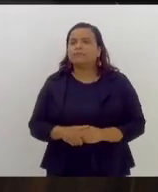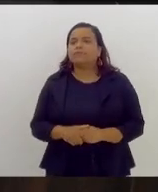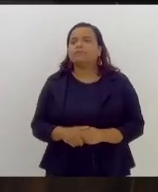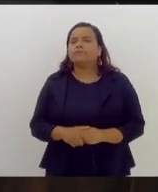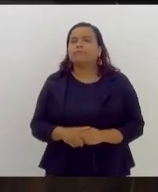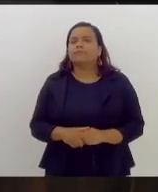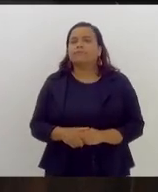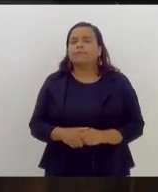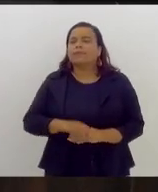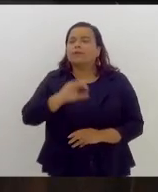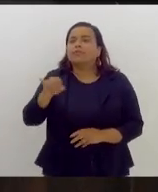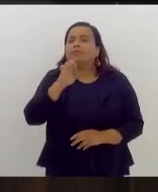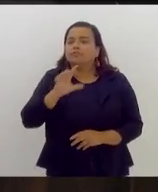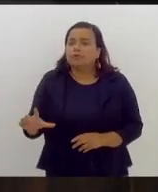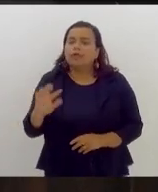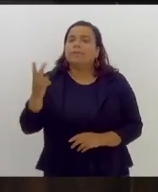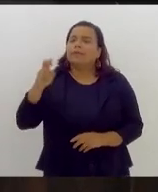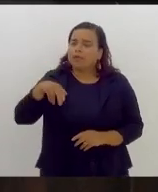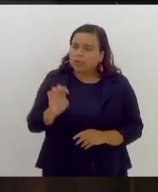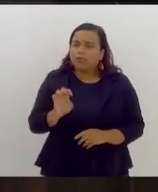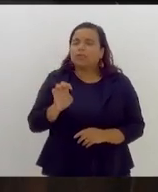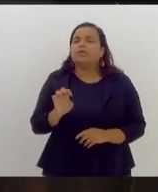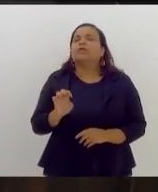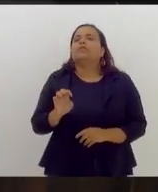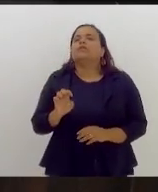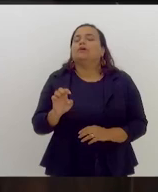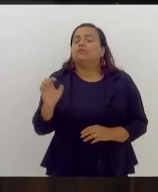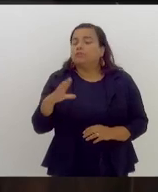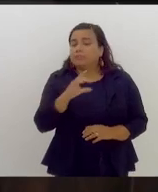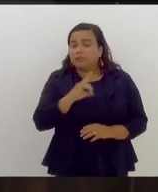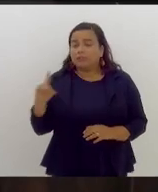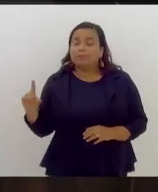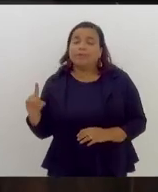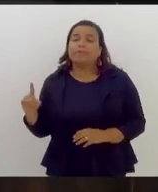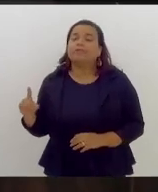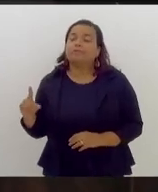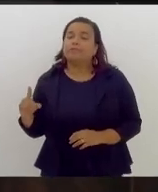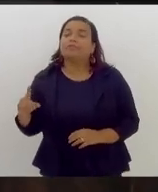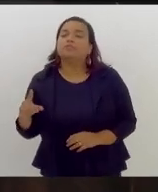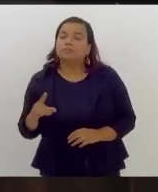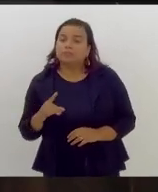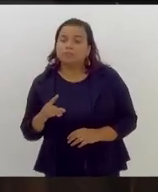Joel Henrique Mendes, coordenador-geral da BENAC,